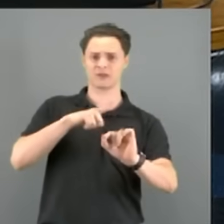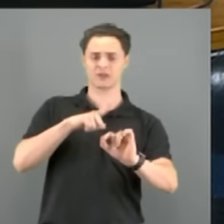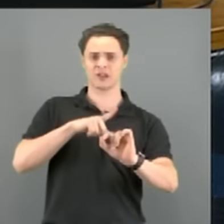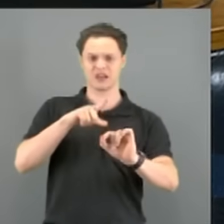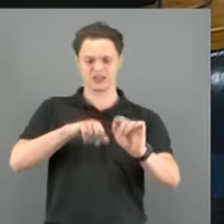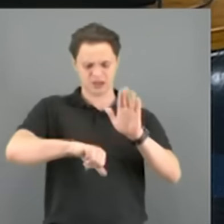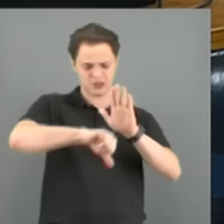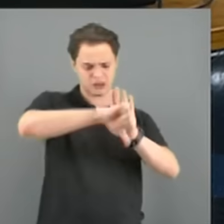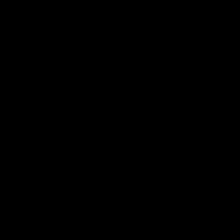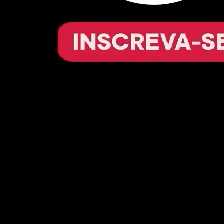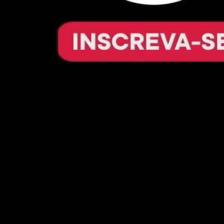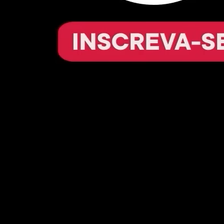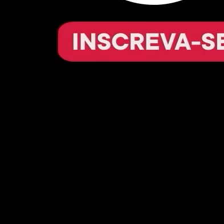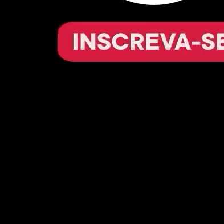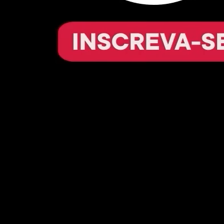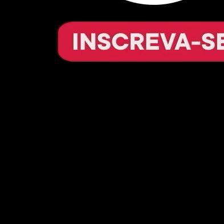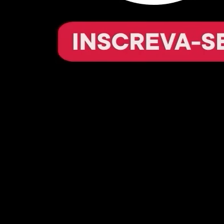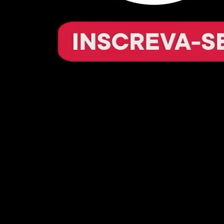pedido de investigação